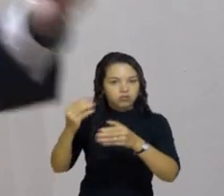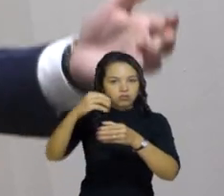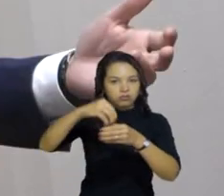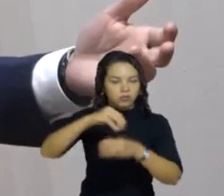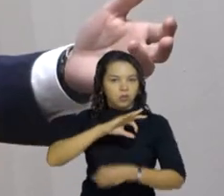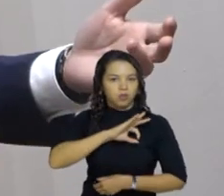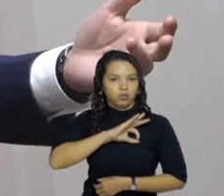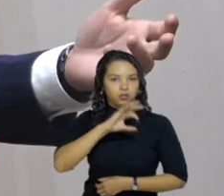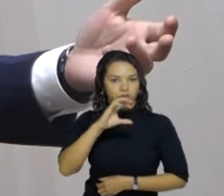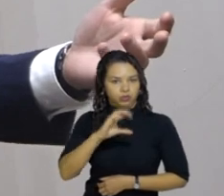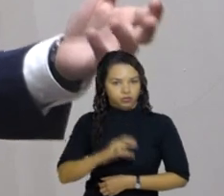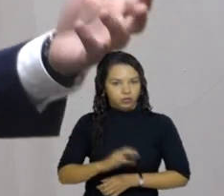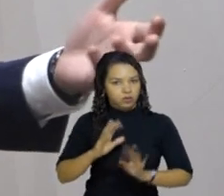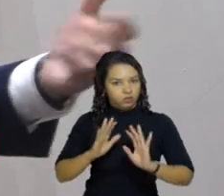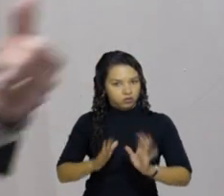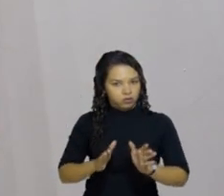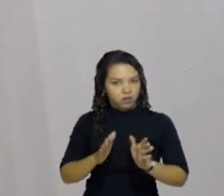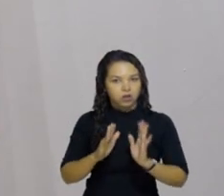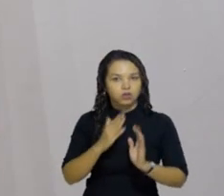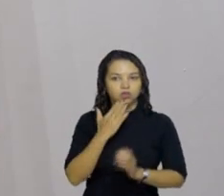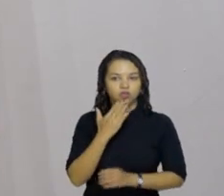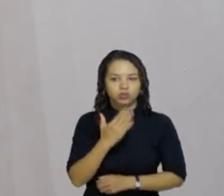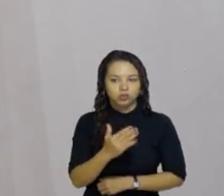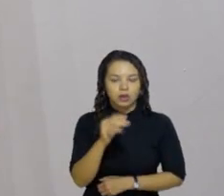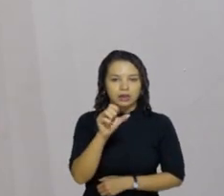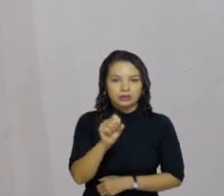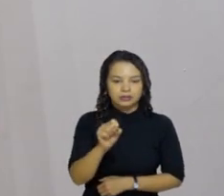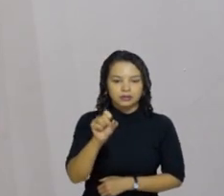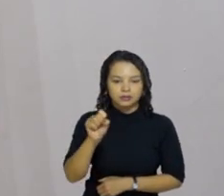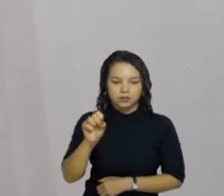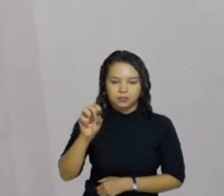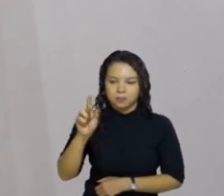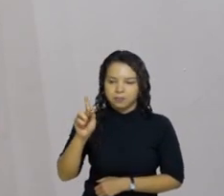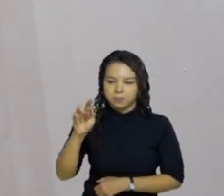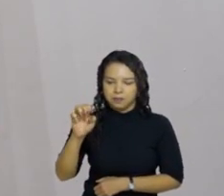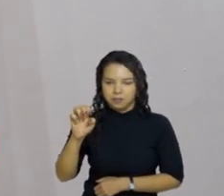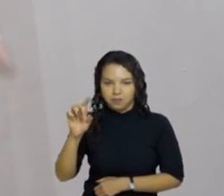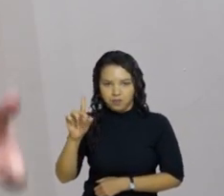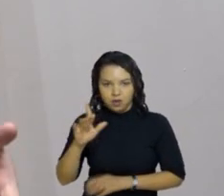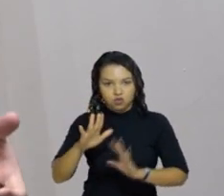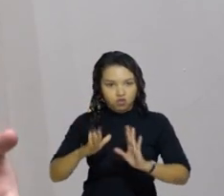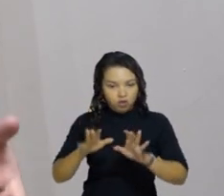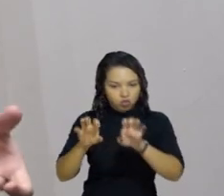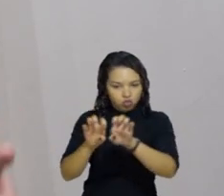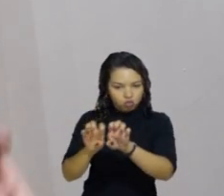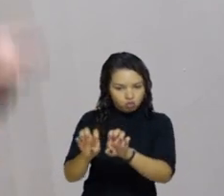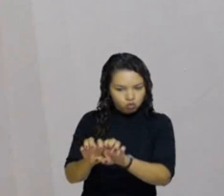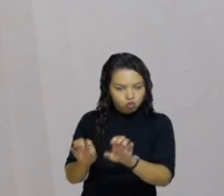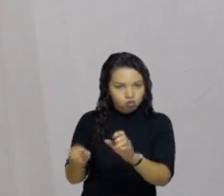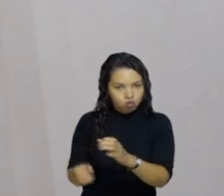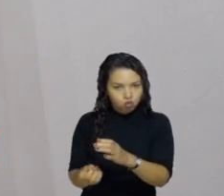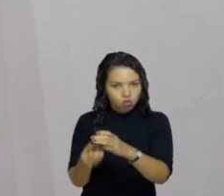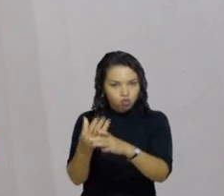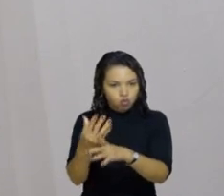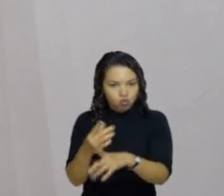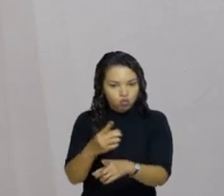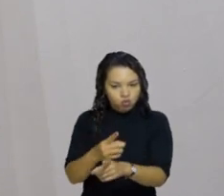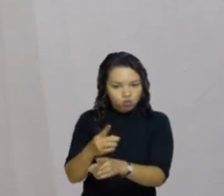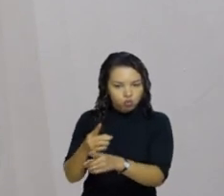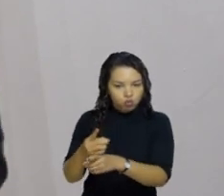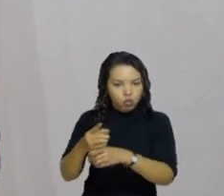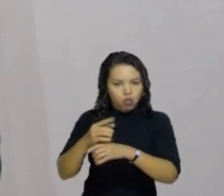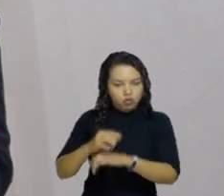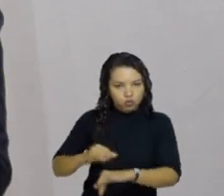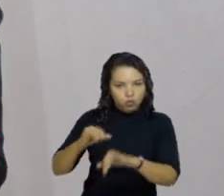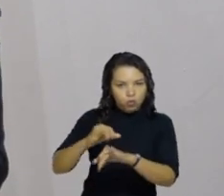citar o SOS PET, que é uma estrutura criada para encontro e divulgação de